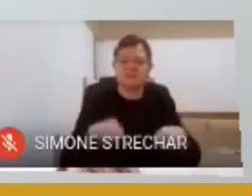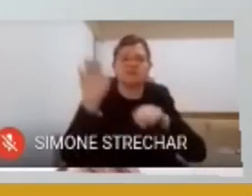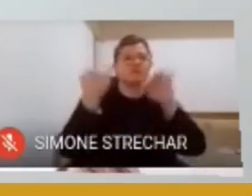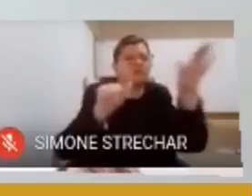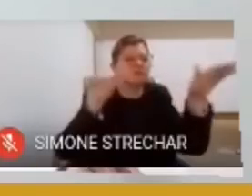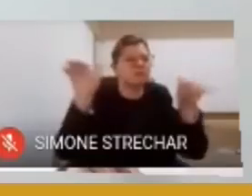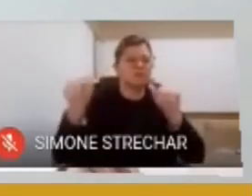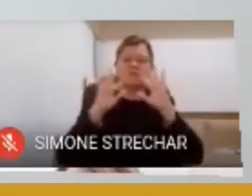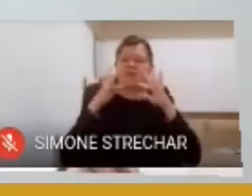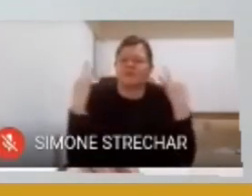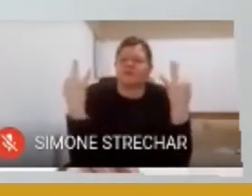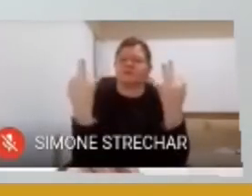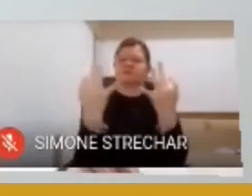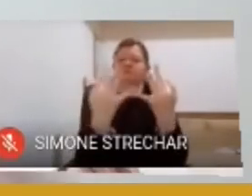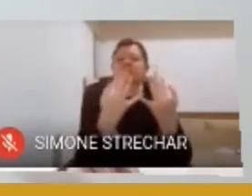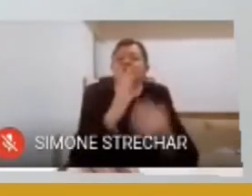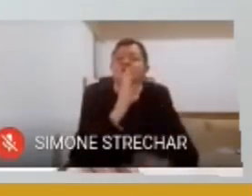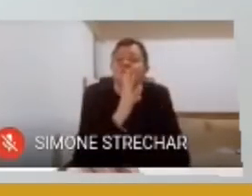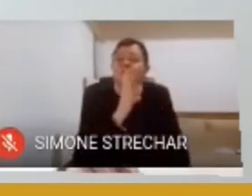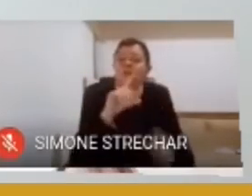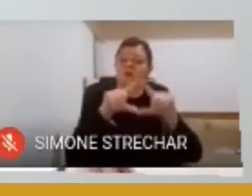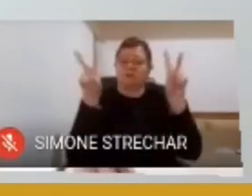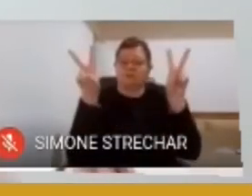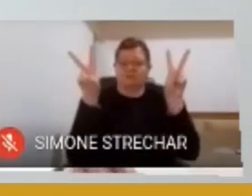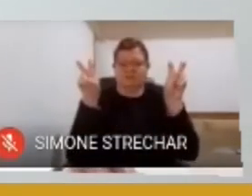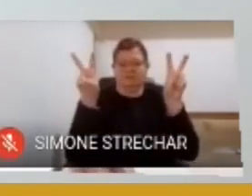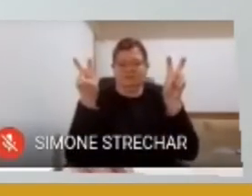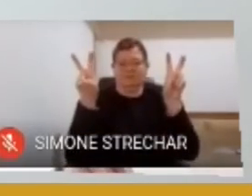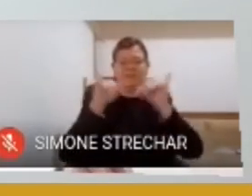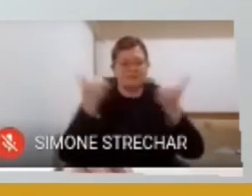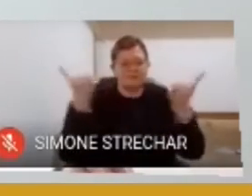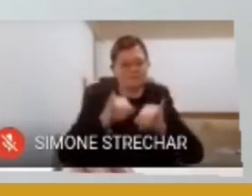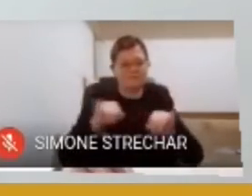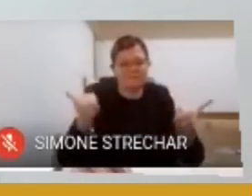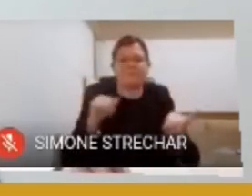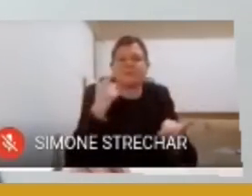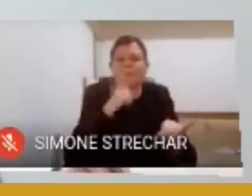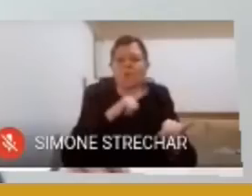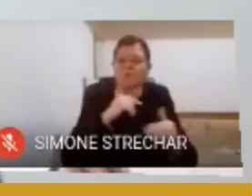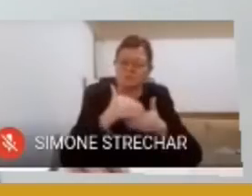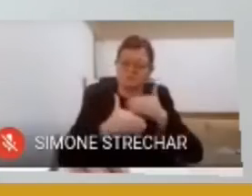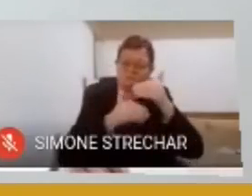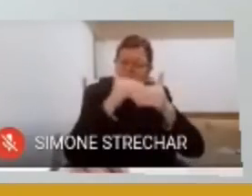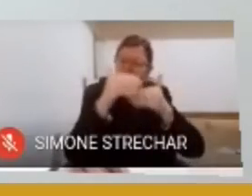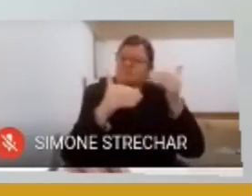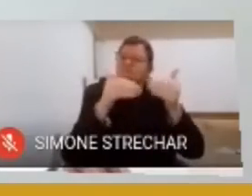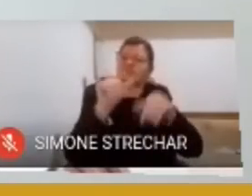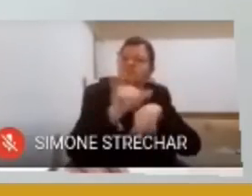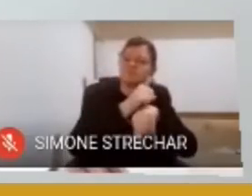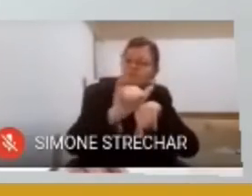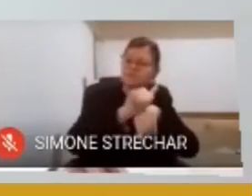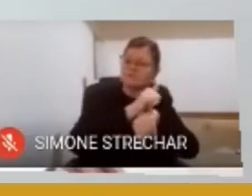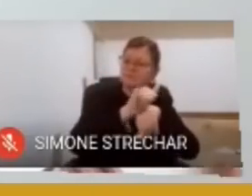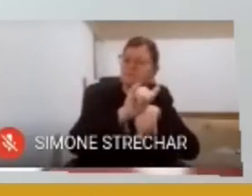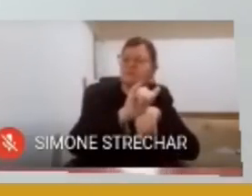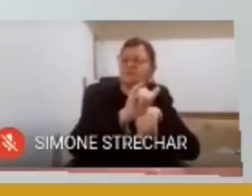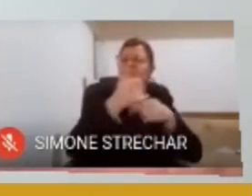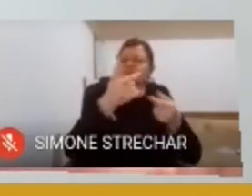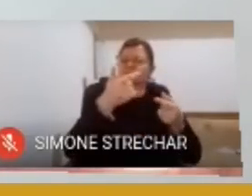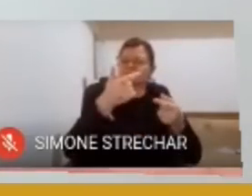da Promotoria de Justiça, né, que a Araucária vem fazendo muito bem. Nós temos que divulgar esse conhecimento,